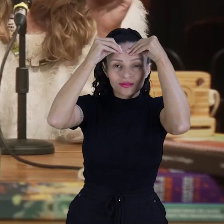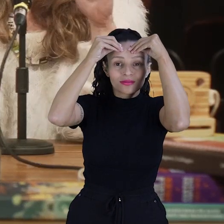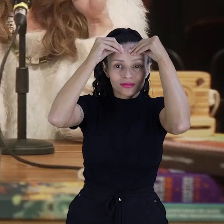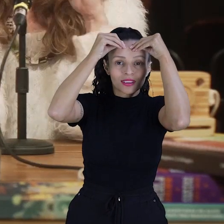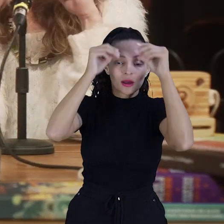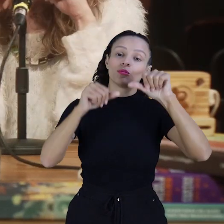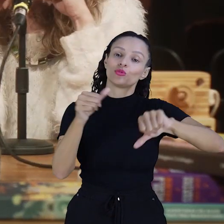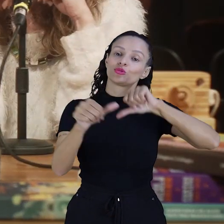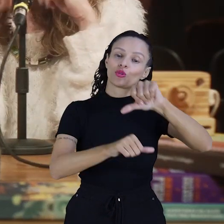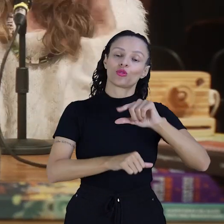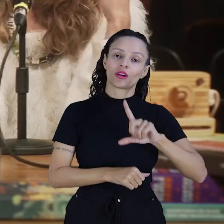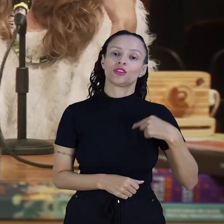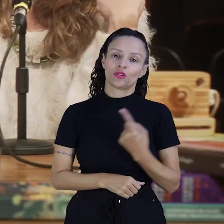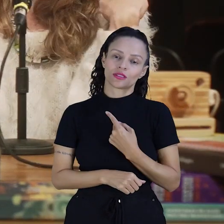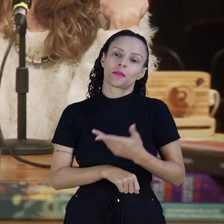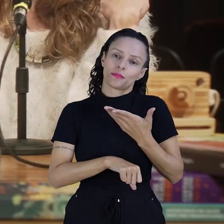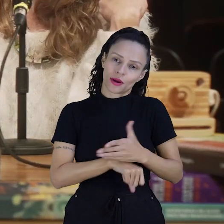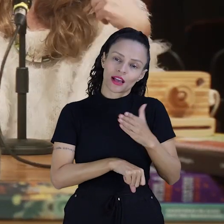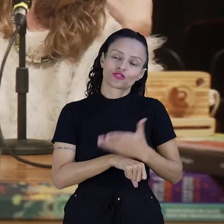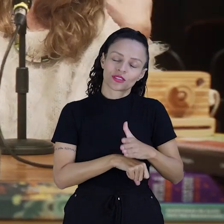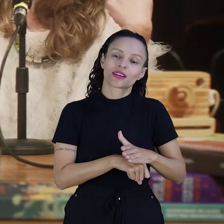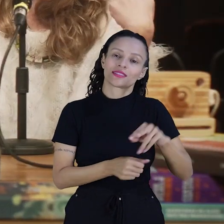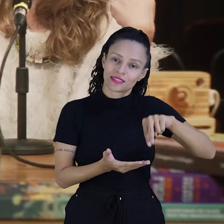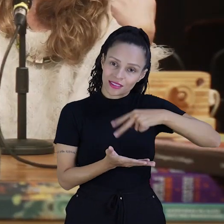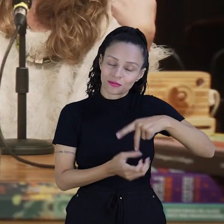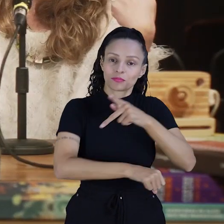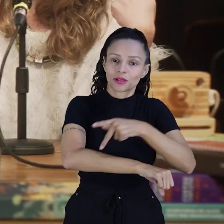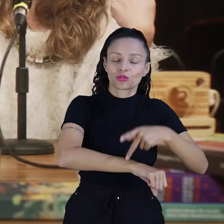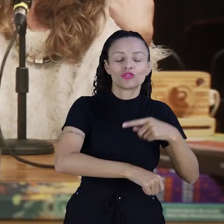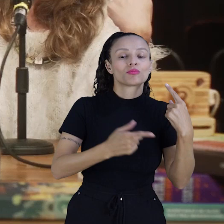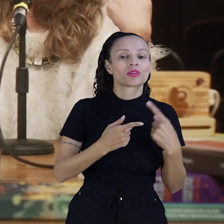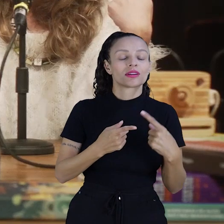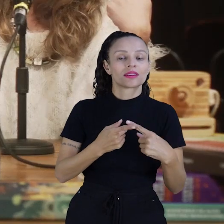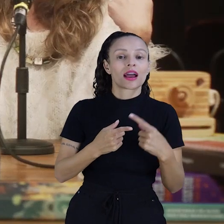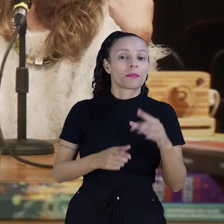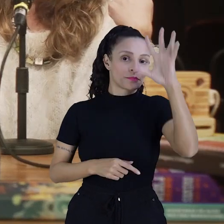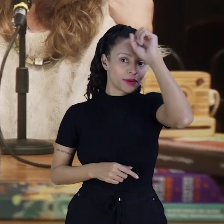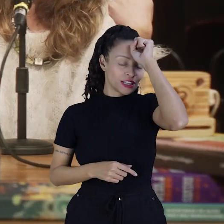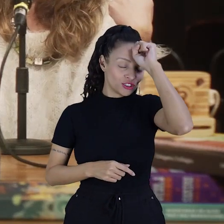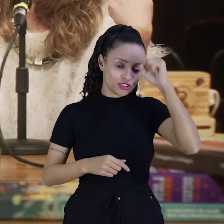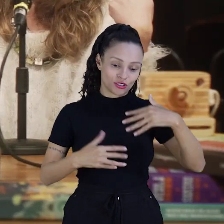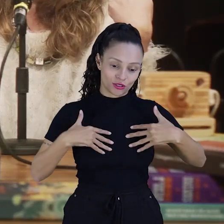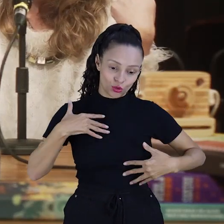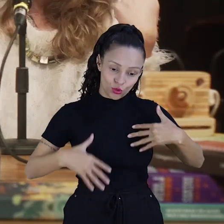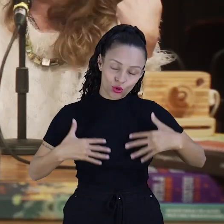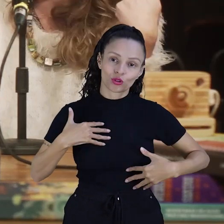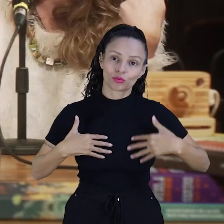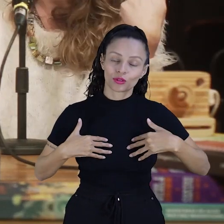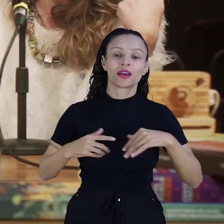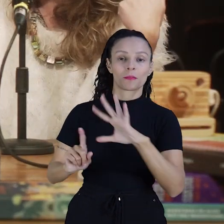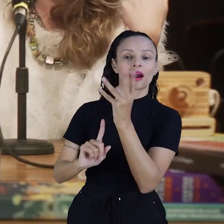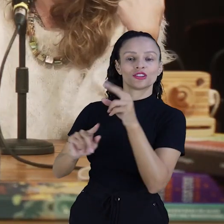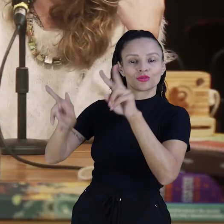linguagens, mudou as nossas, na dança, práticas pedagógicas. O quanto a gente aprende da matéria no